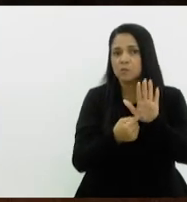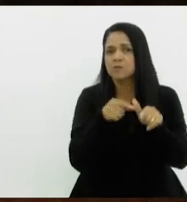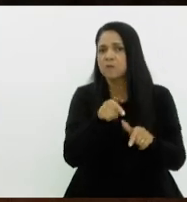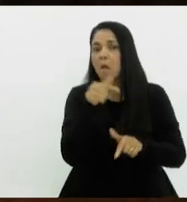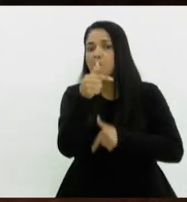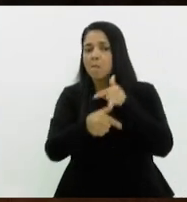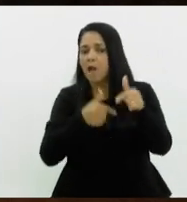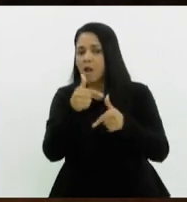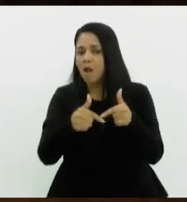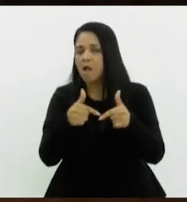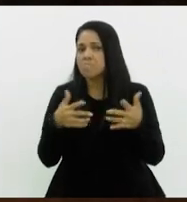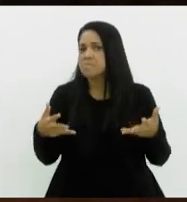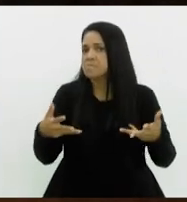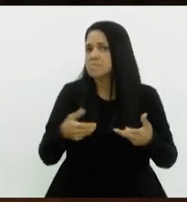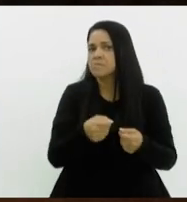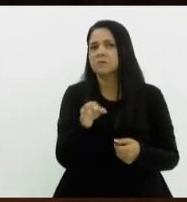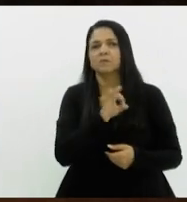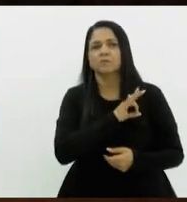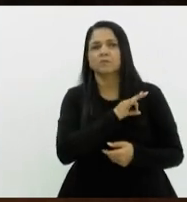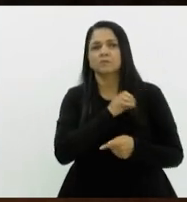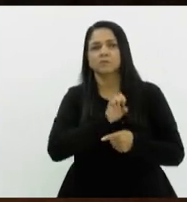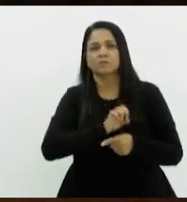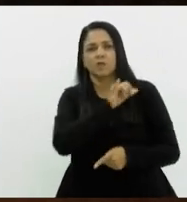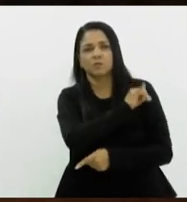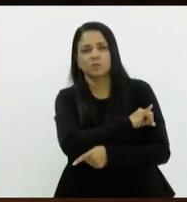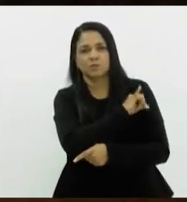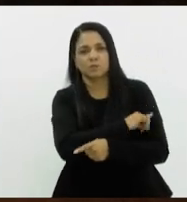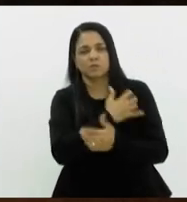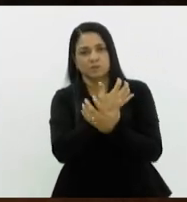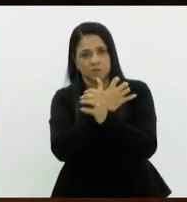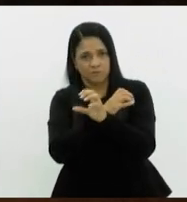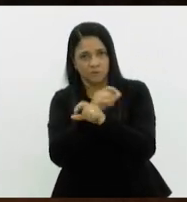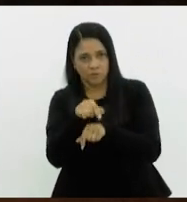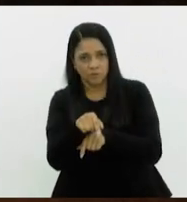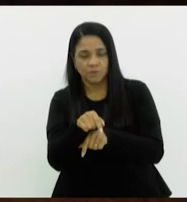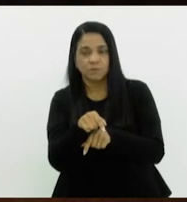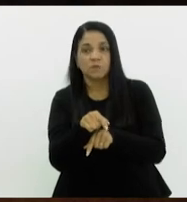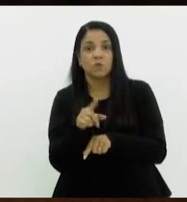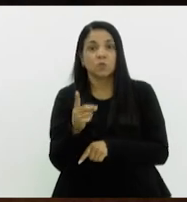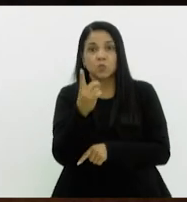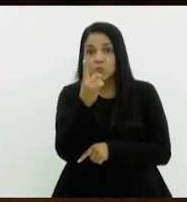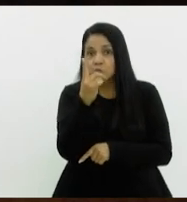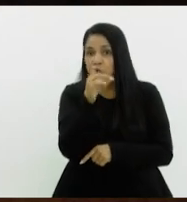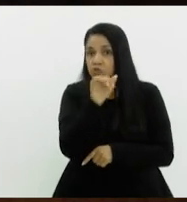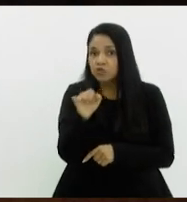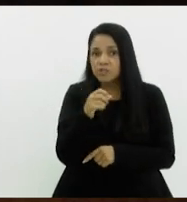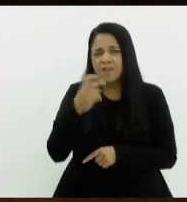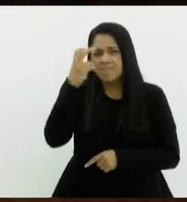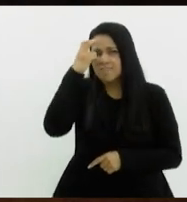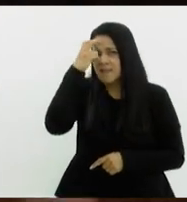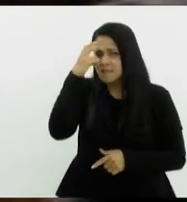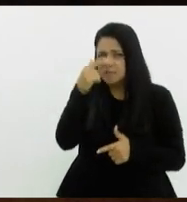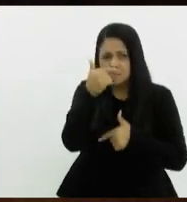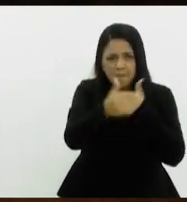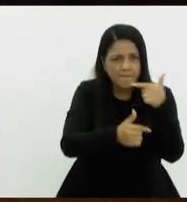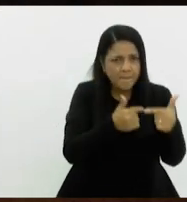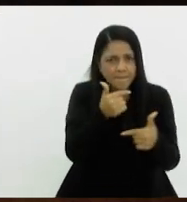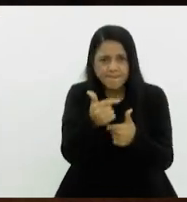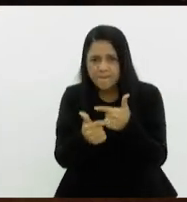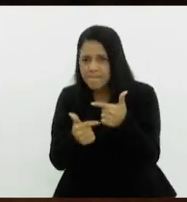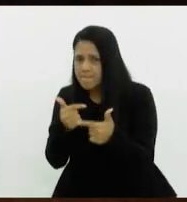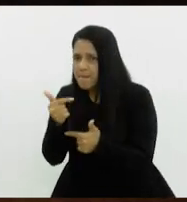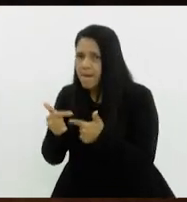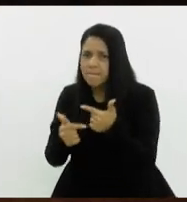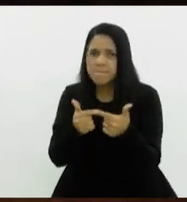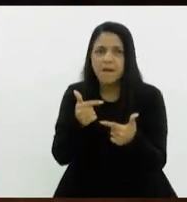trabalho da Polícia Civil do Estado do Rio de Janeiro, que num dia faz uma operação de inteligência precisa